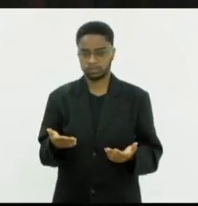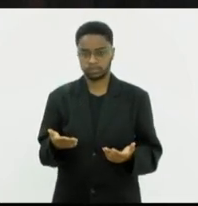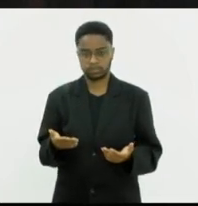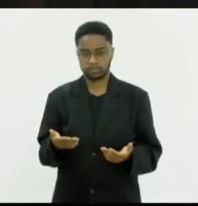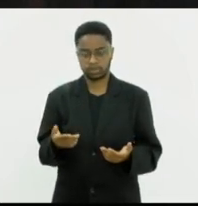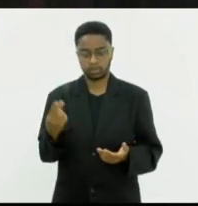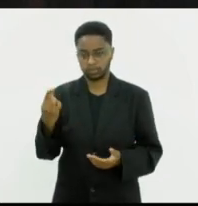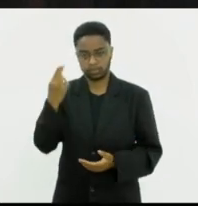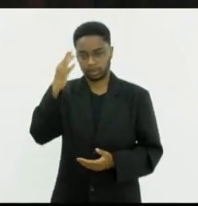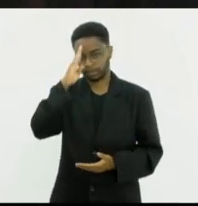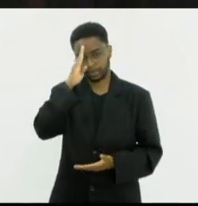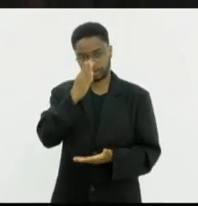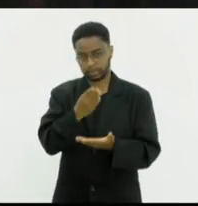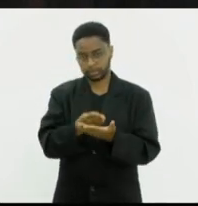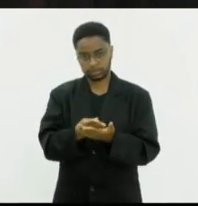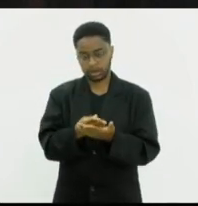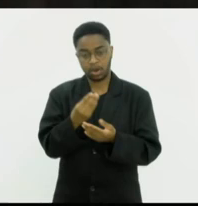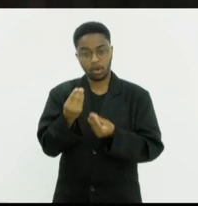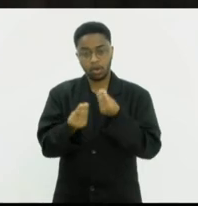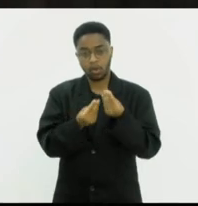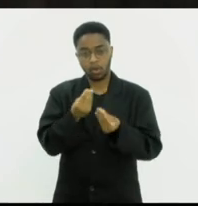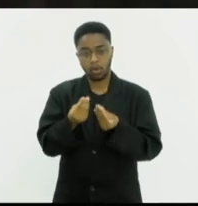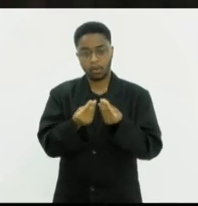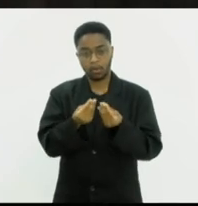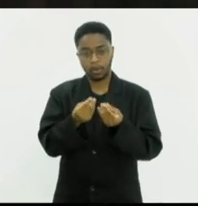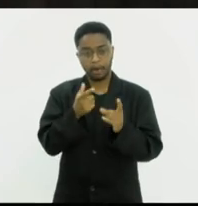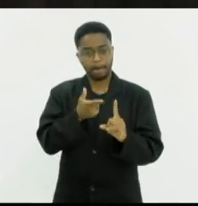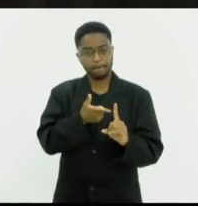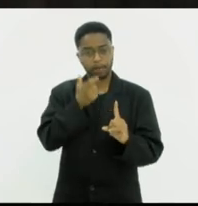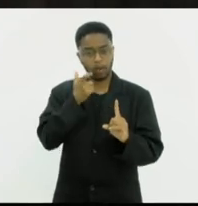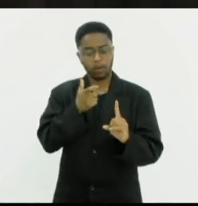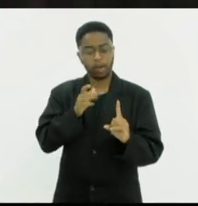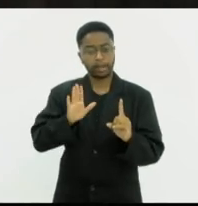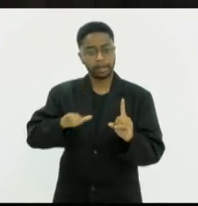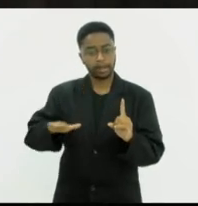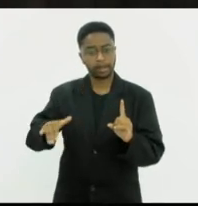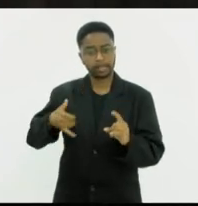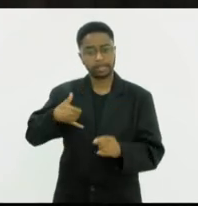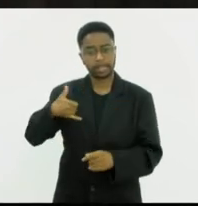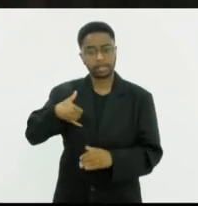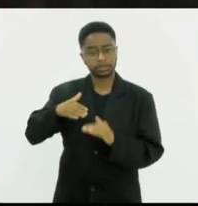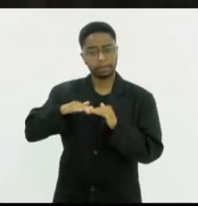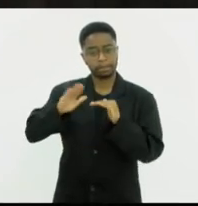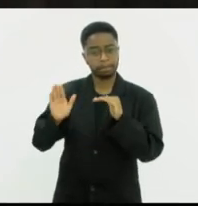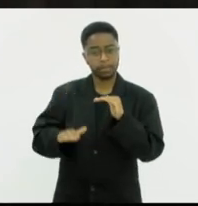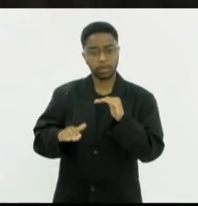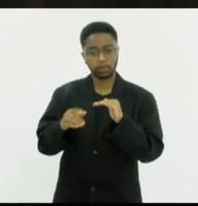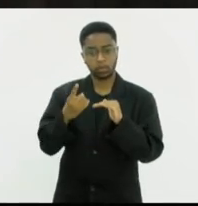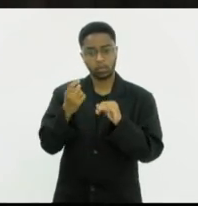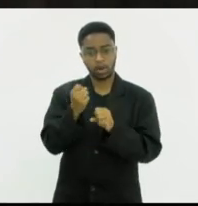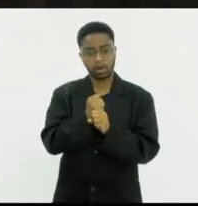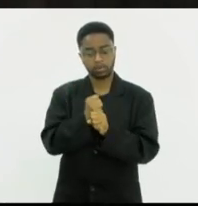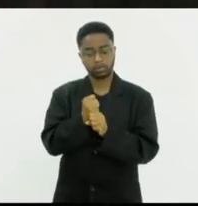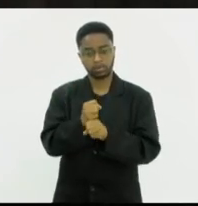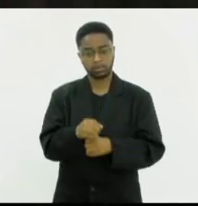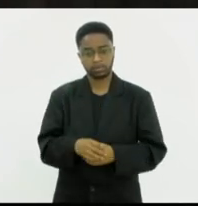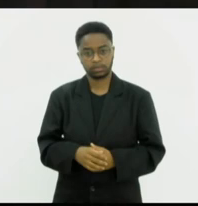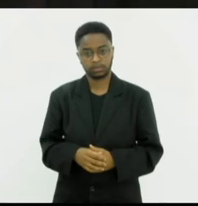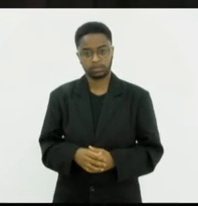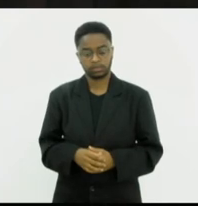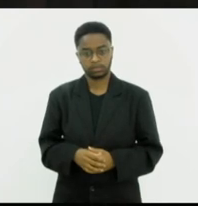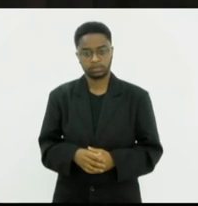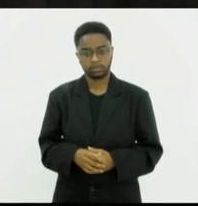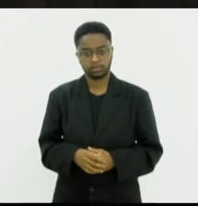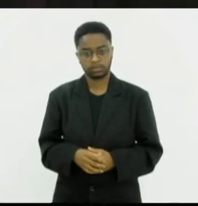absolutamente inacreditável, assassinar uma criança de menos de um ano,